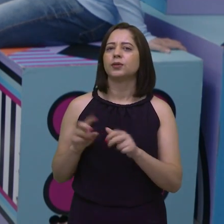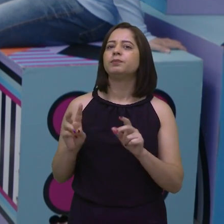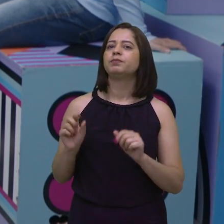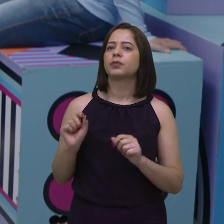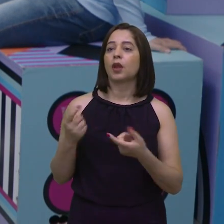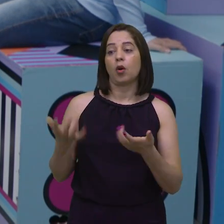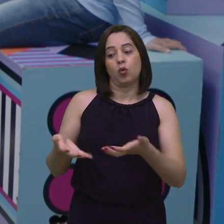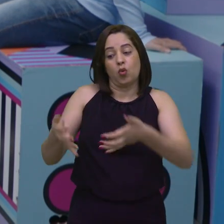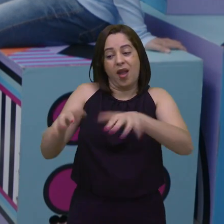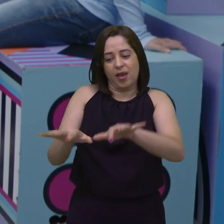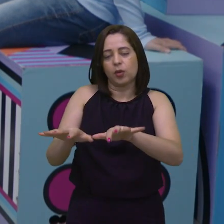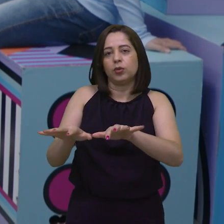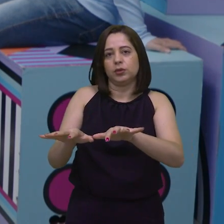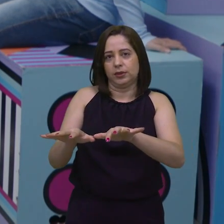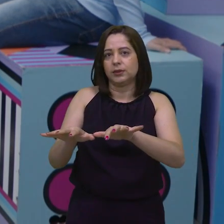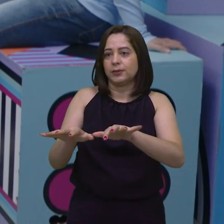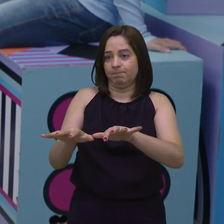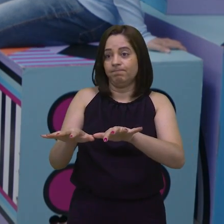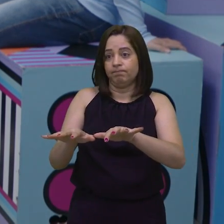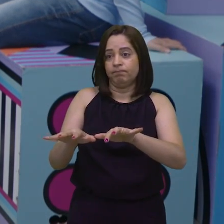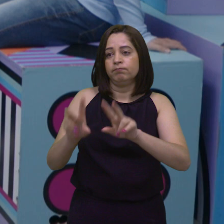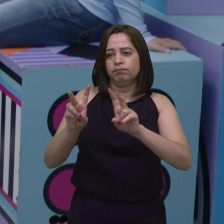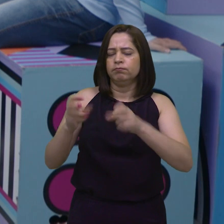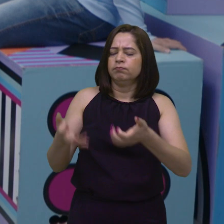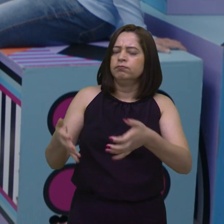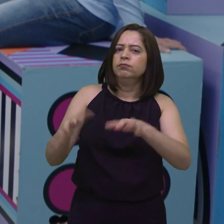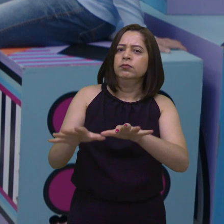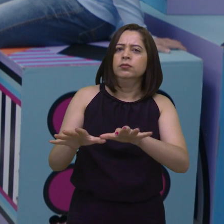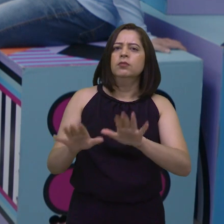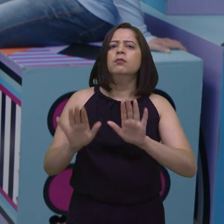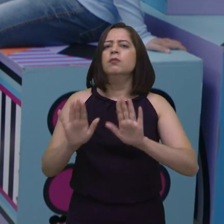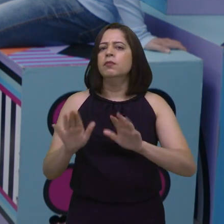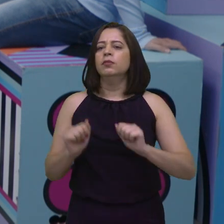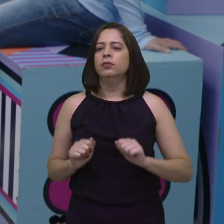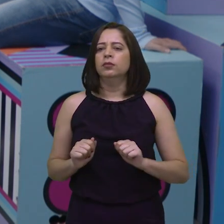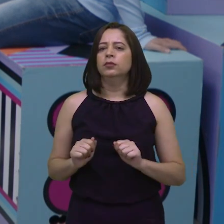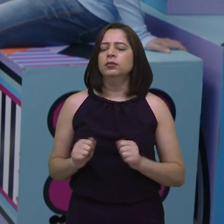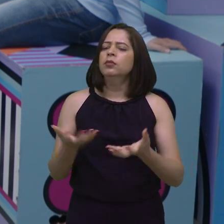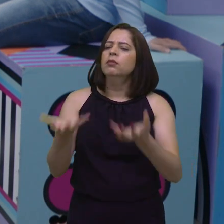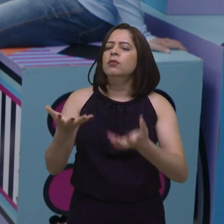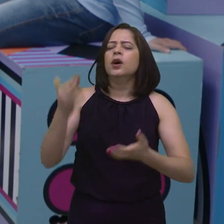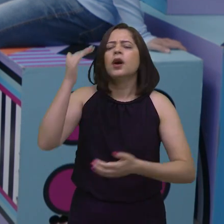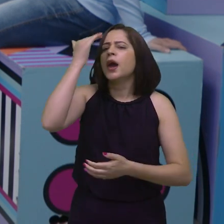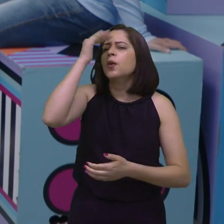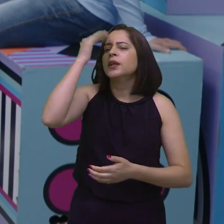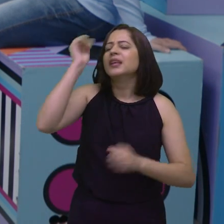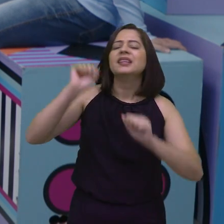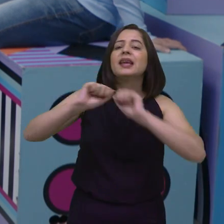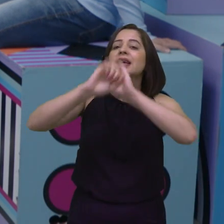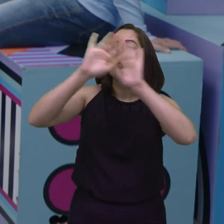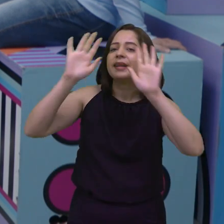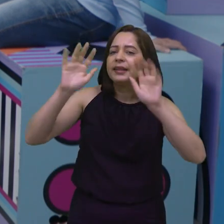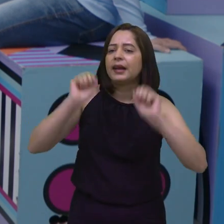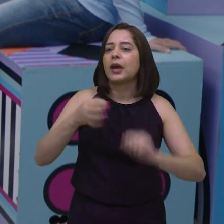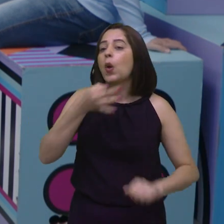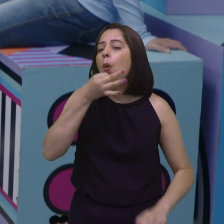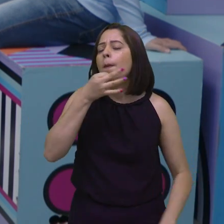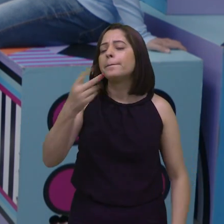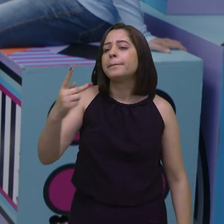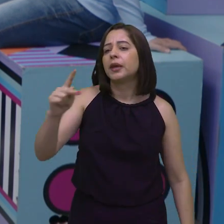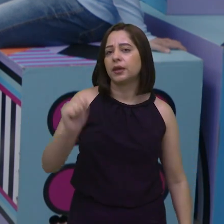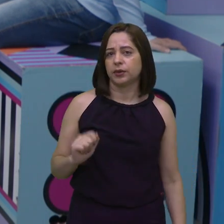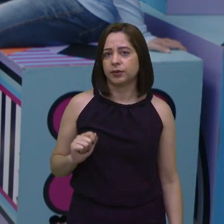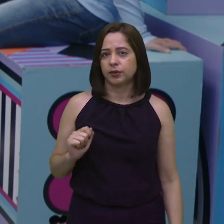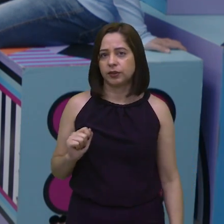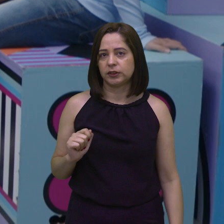de uma questão que a gente fala muito da inclusão, né, Thiago? Sim. Começamos falando da inclusão, mas queria entender, primeiro, hoje, na opinião